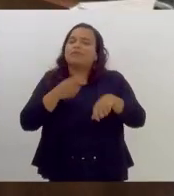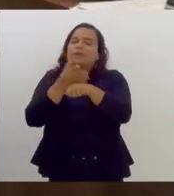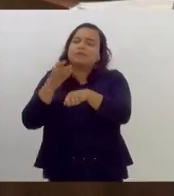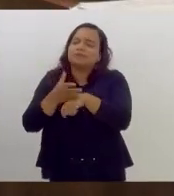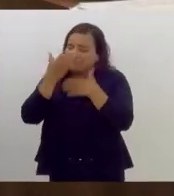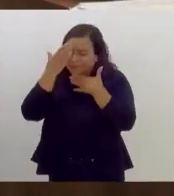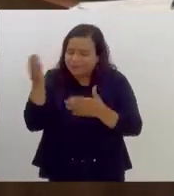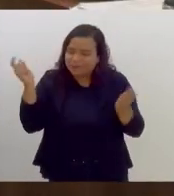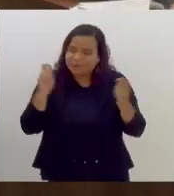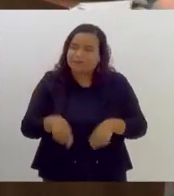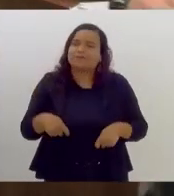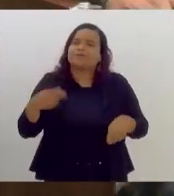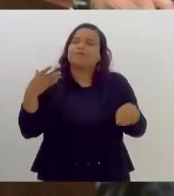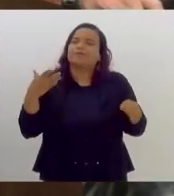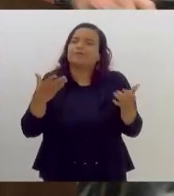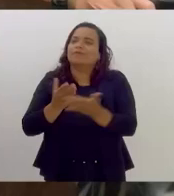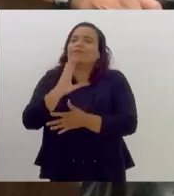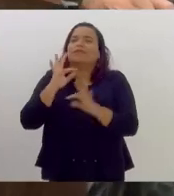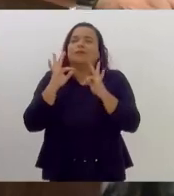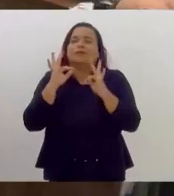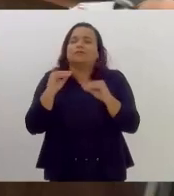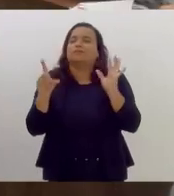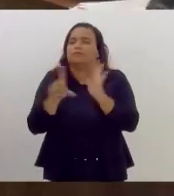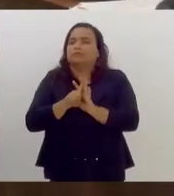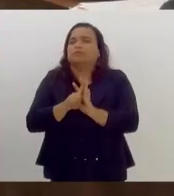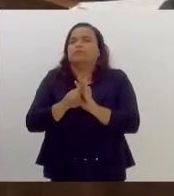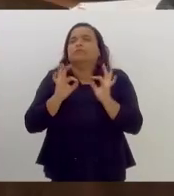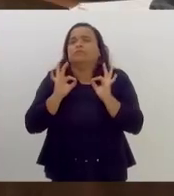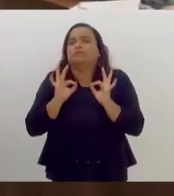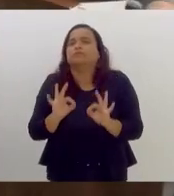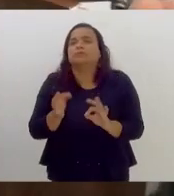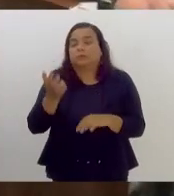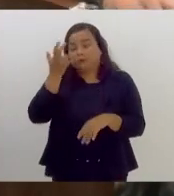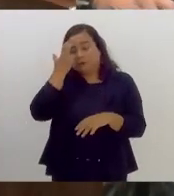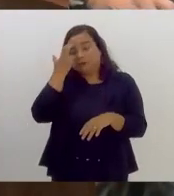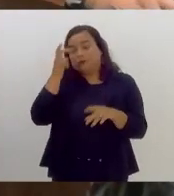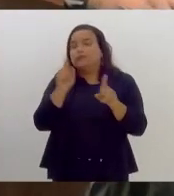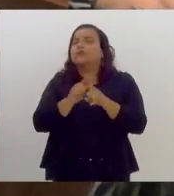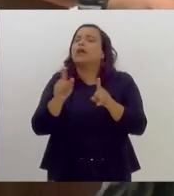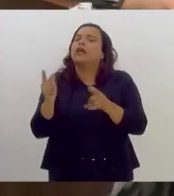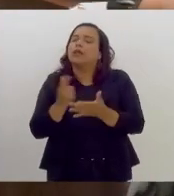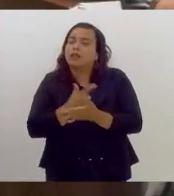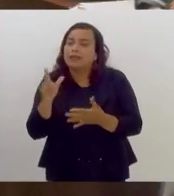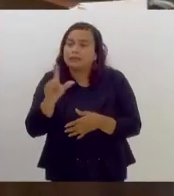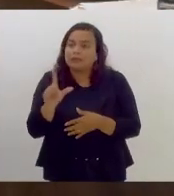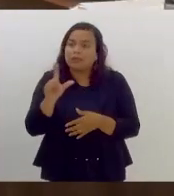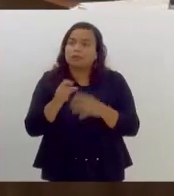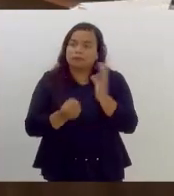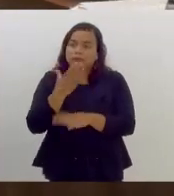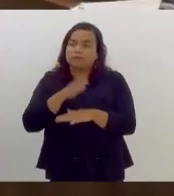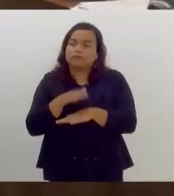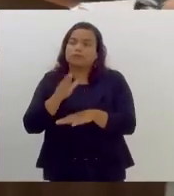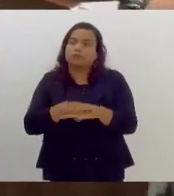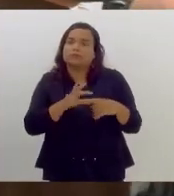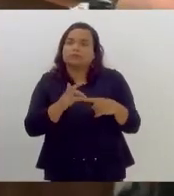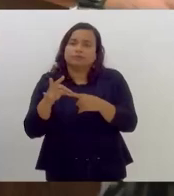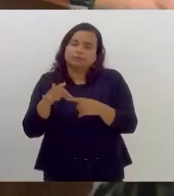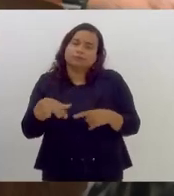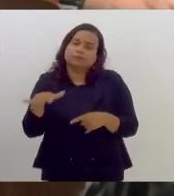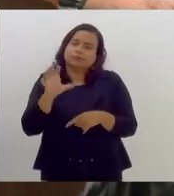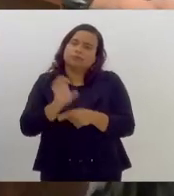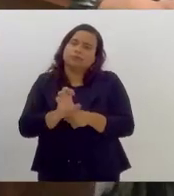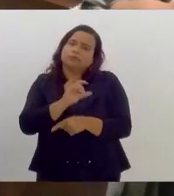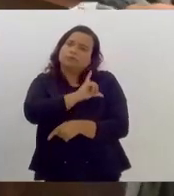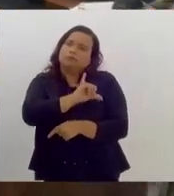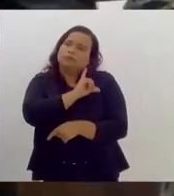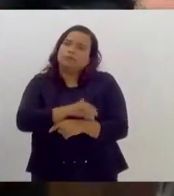pela possibilidade de aprovar na íntegra esta lei que garante a cultura e a literatura produzida nas periferias do Estado do Rio